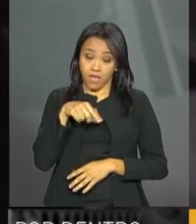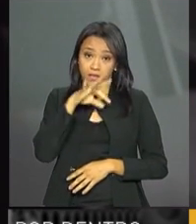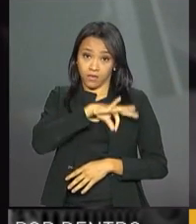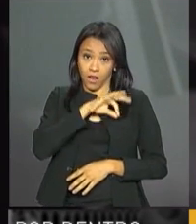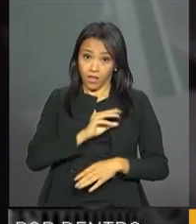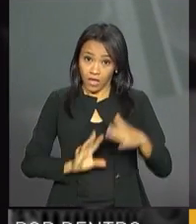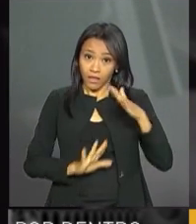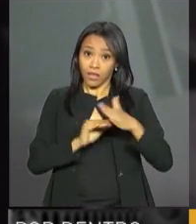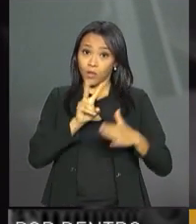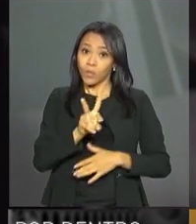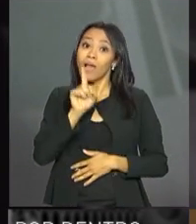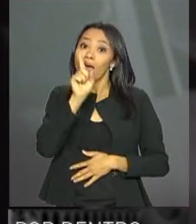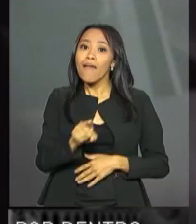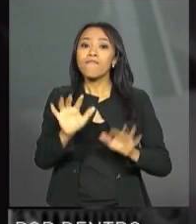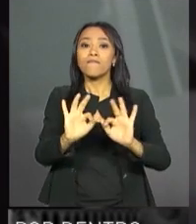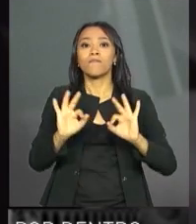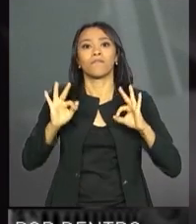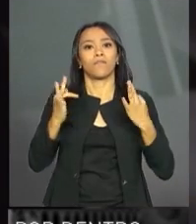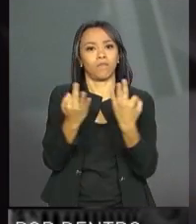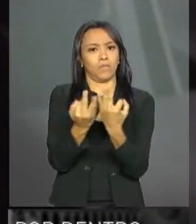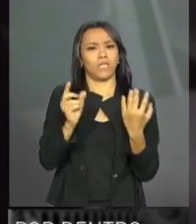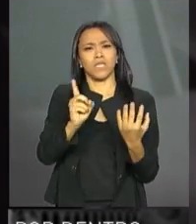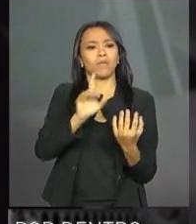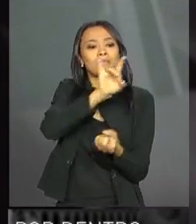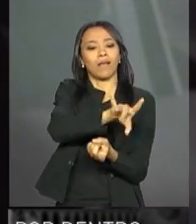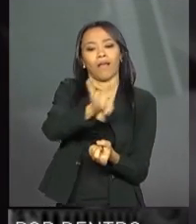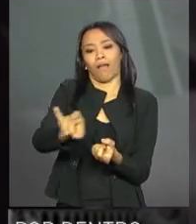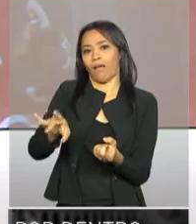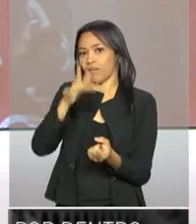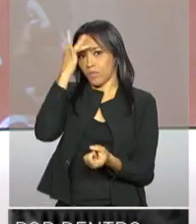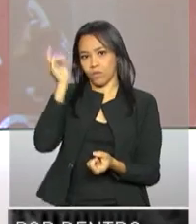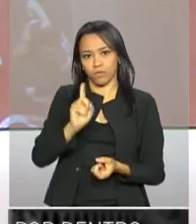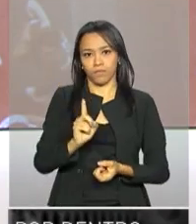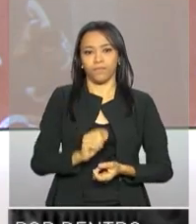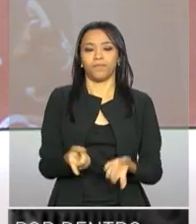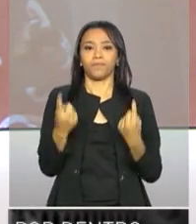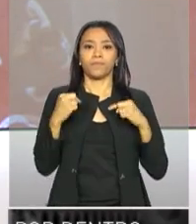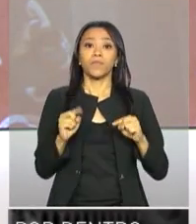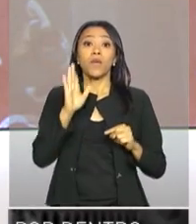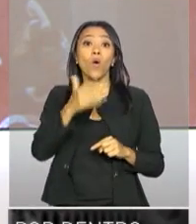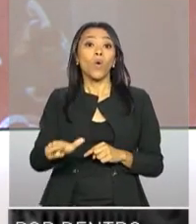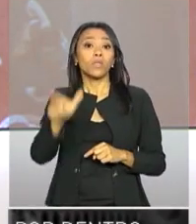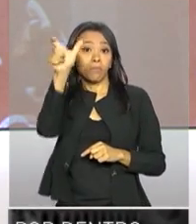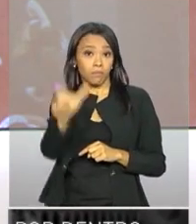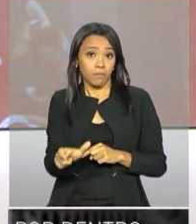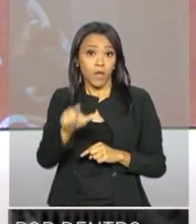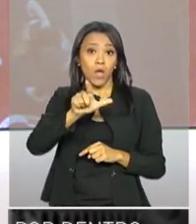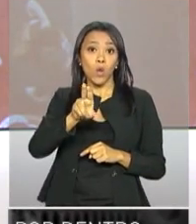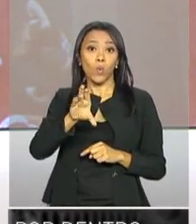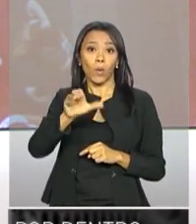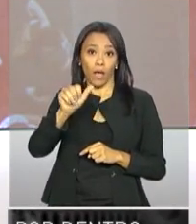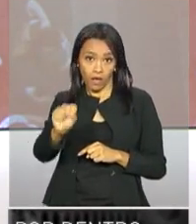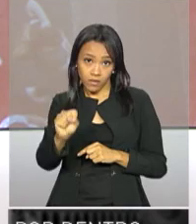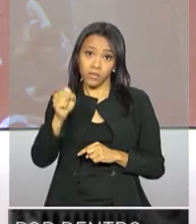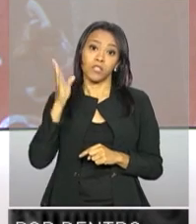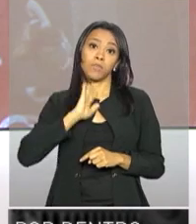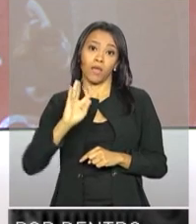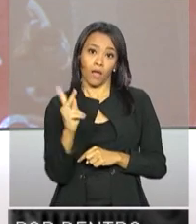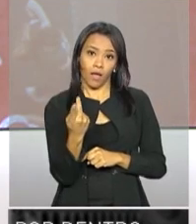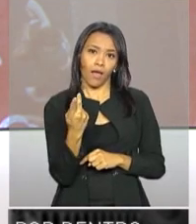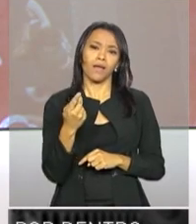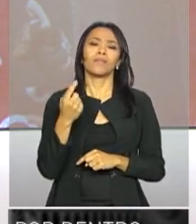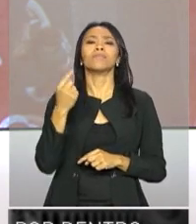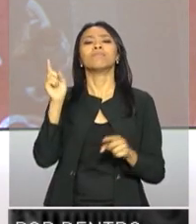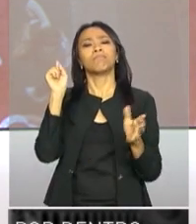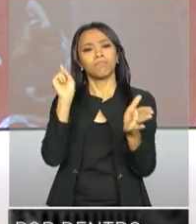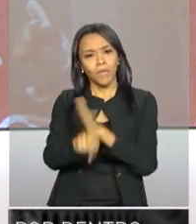salários mínimos é a renda familiar e não a renda per capita já Lucas Oliveira de Belo Horizonte Minas Gerais faz